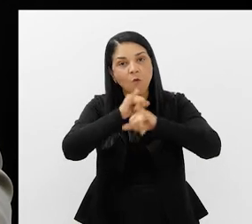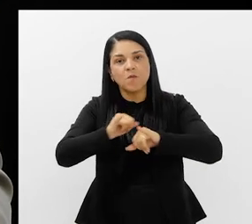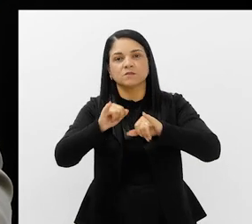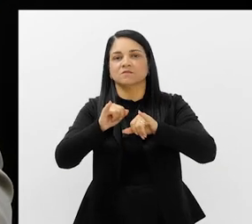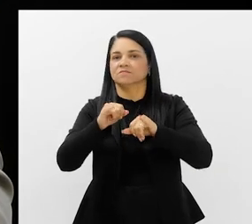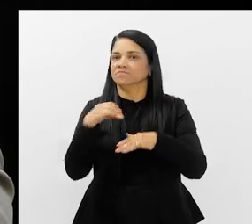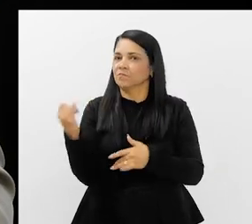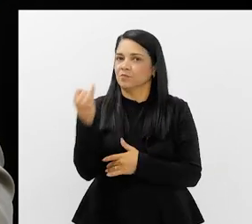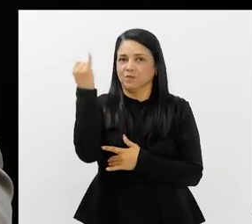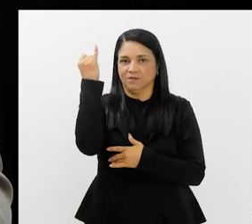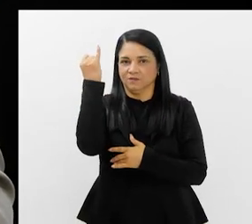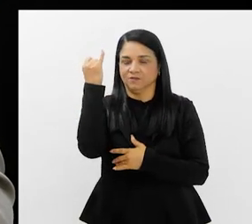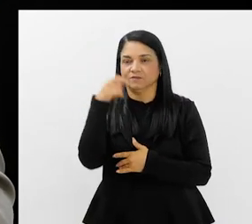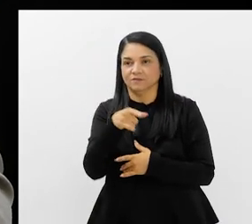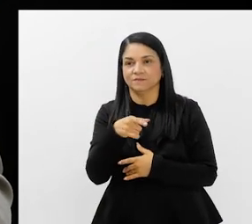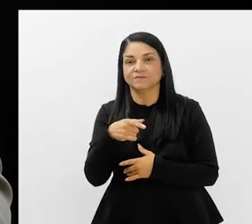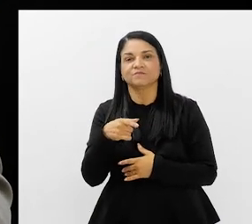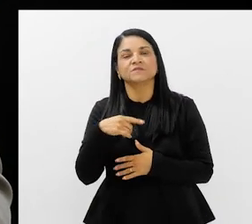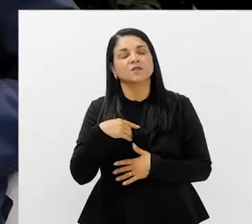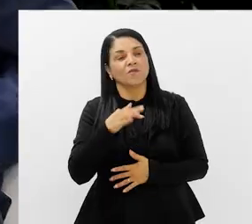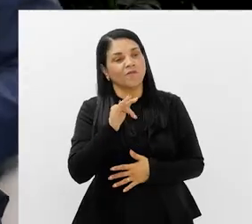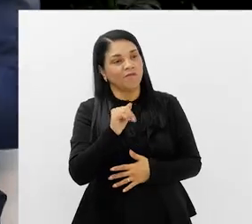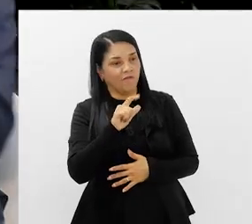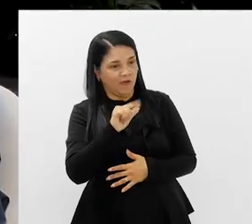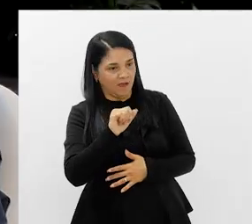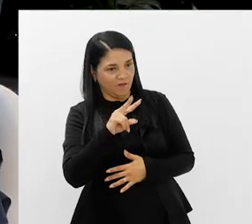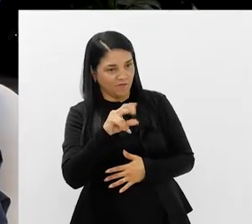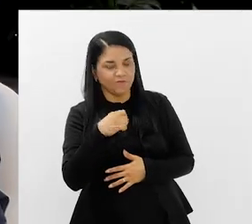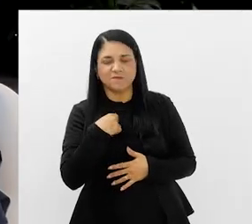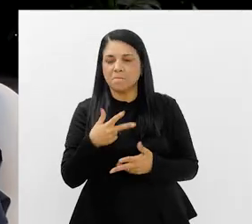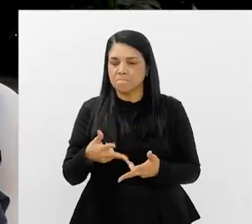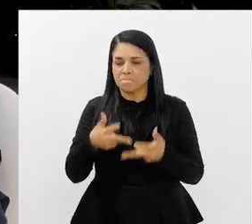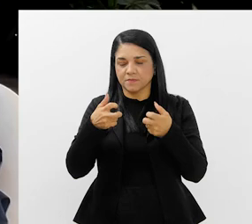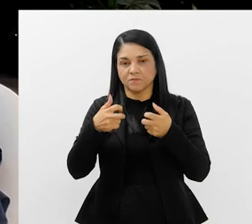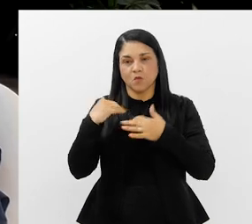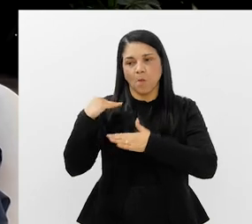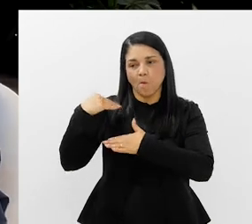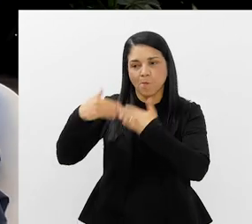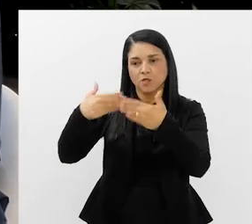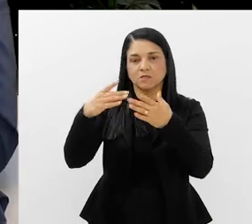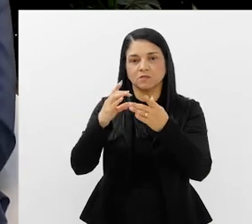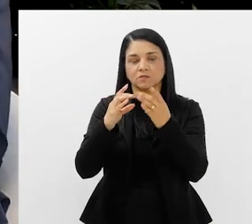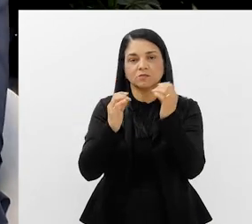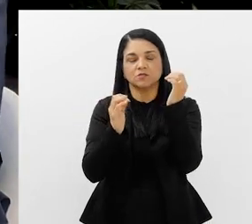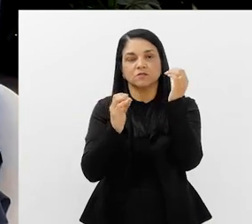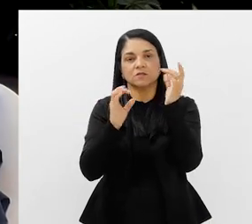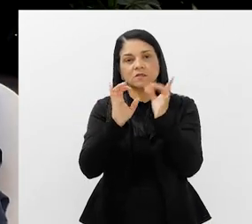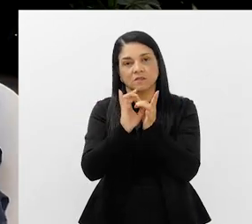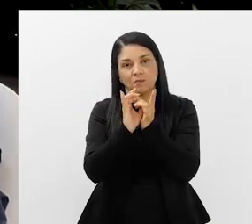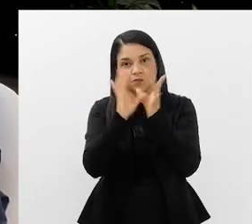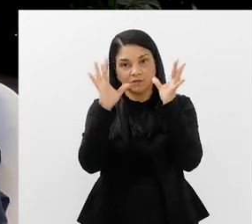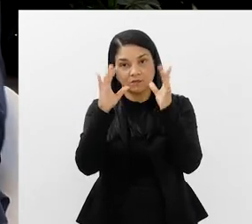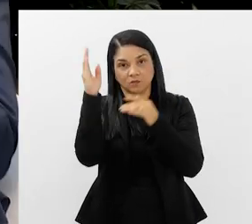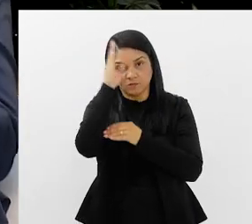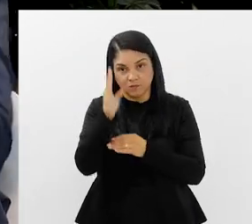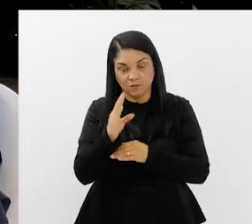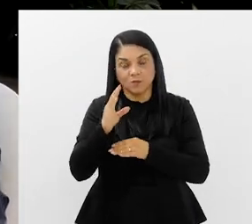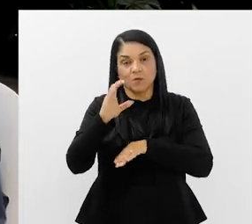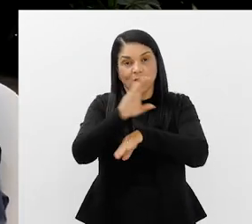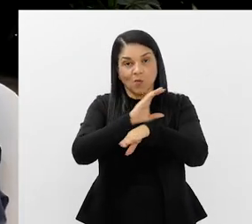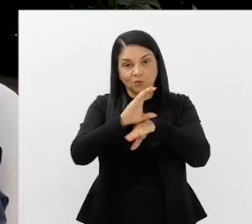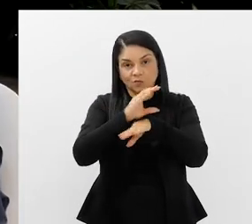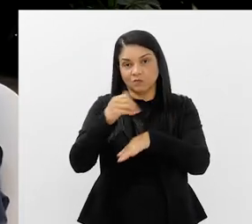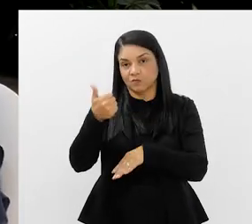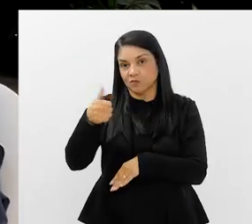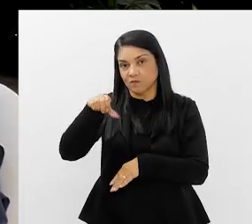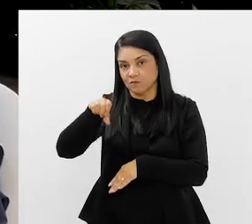fornecem uma contribuição enorme. O Flávio, a gente vê que depois, assim, com o processo de redemocratização do Brasil,